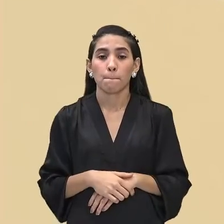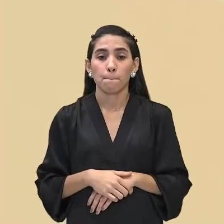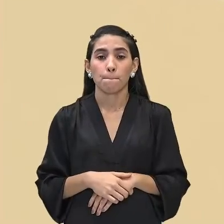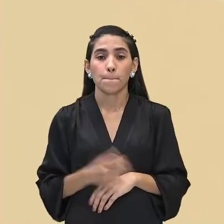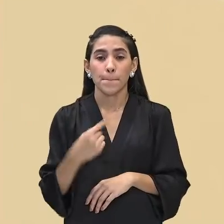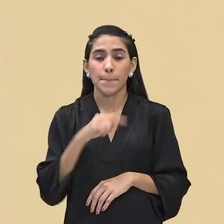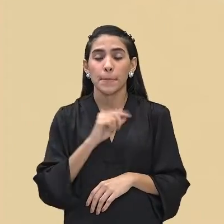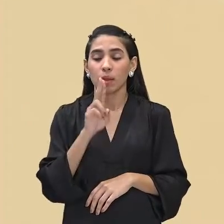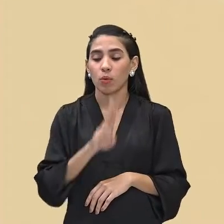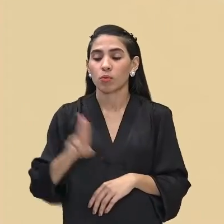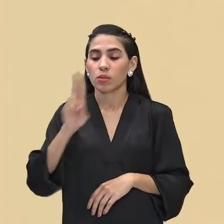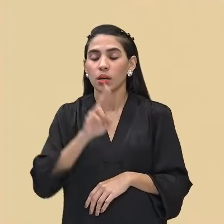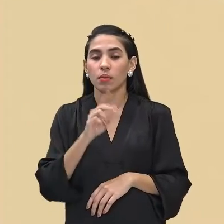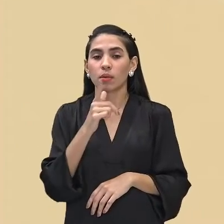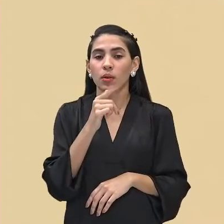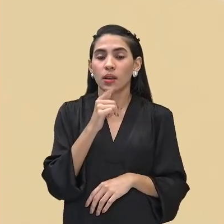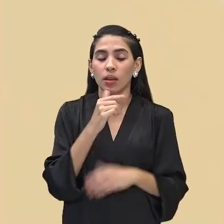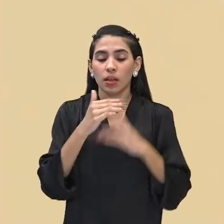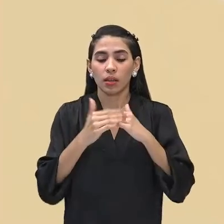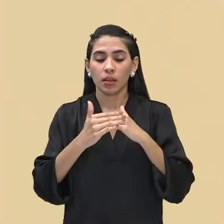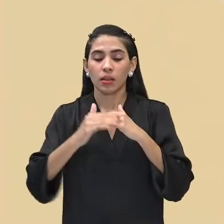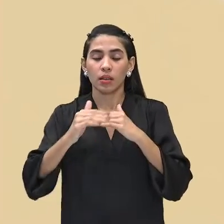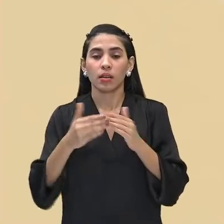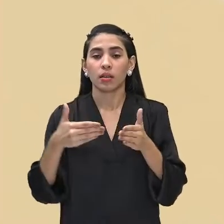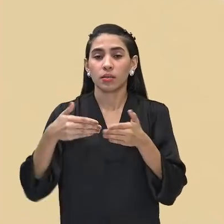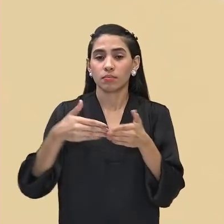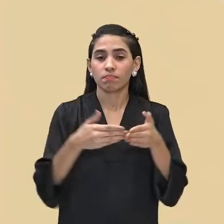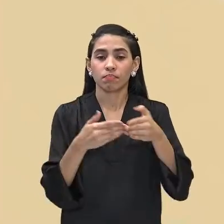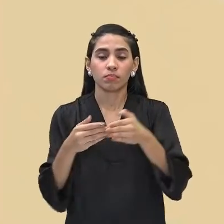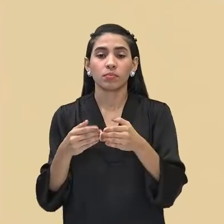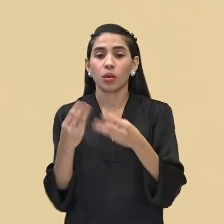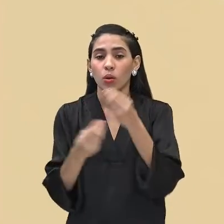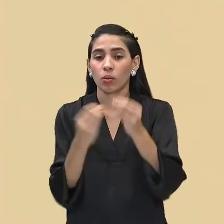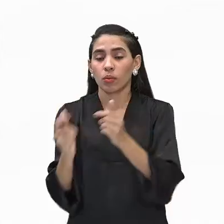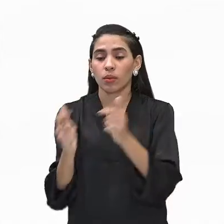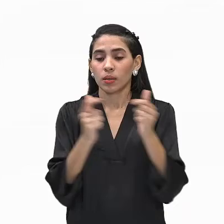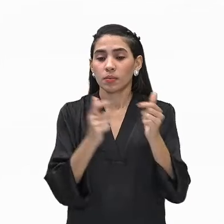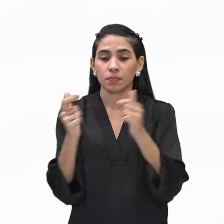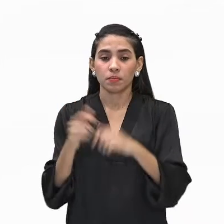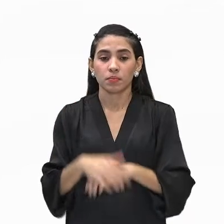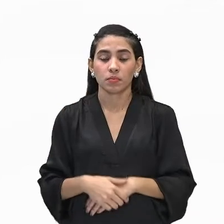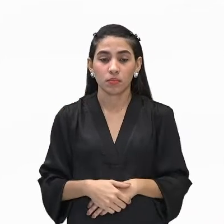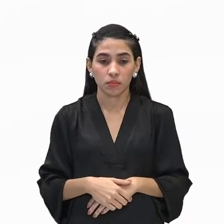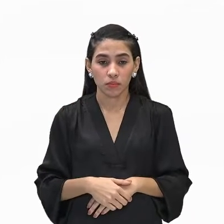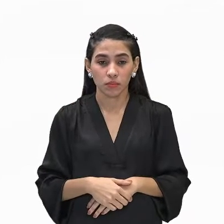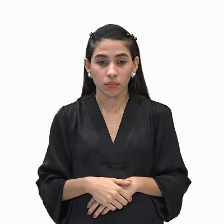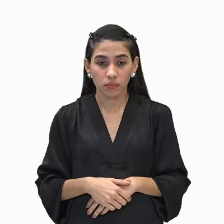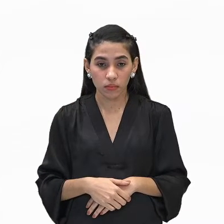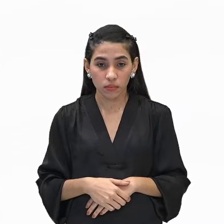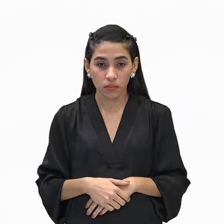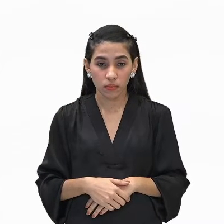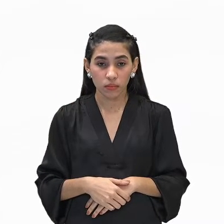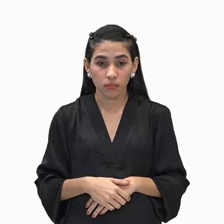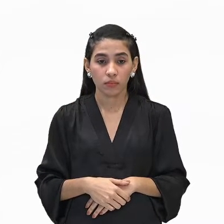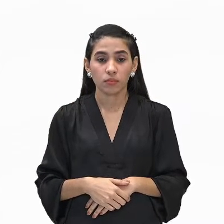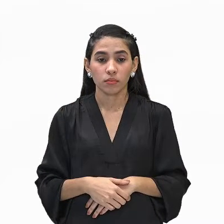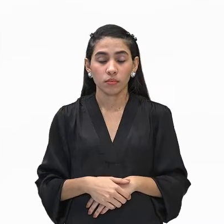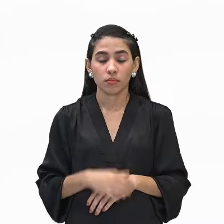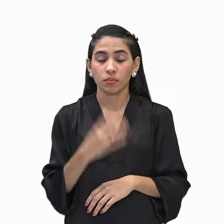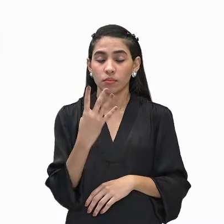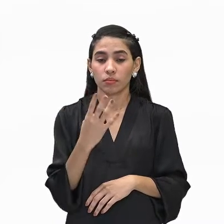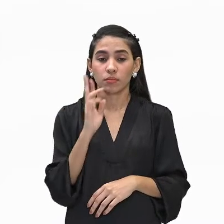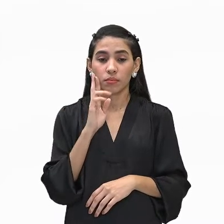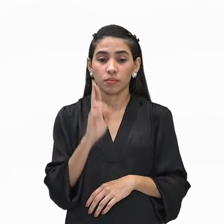os rios como meios de locomoção, vamos ver o que mais temos de importante a citar. Então, nosso item de número